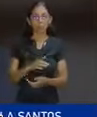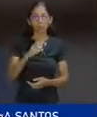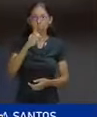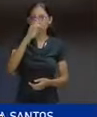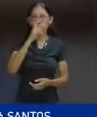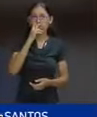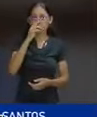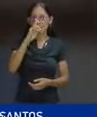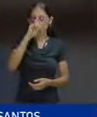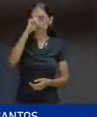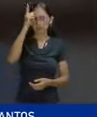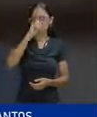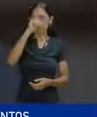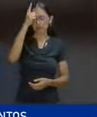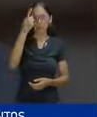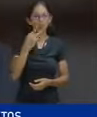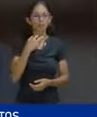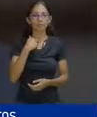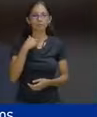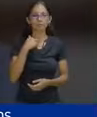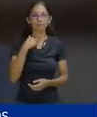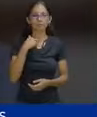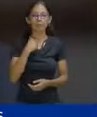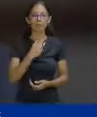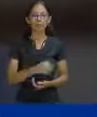e liberdades que afrontam